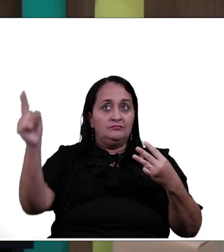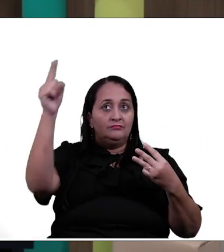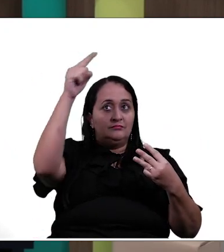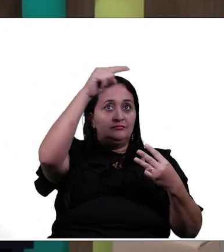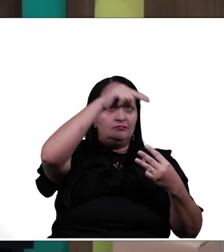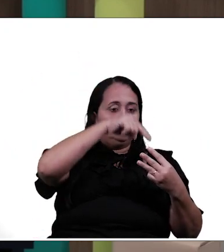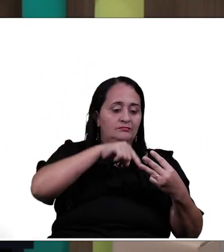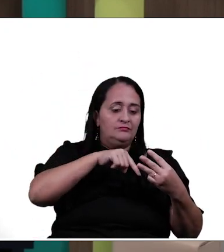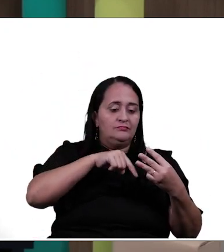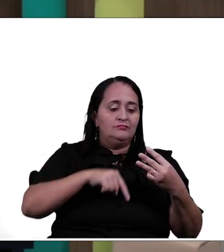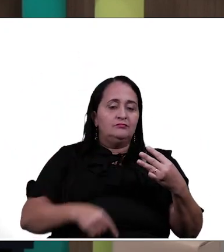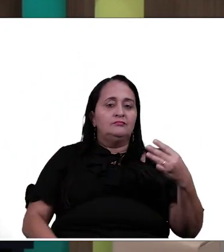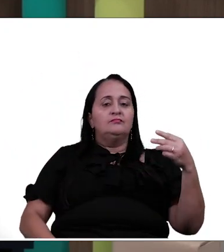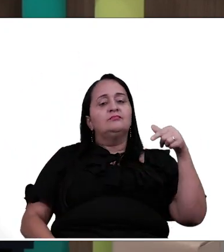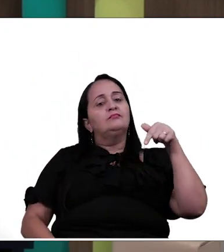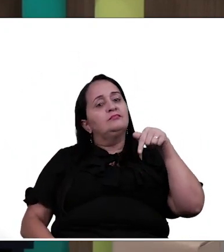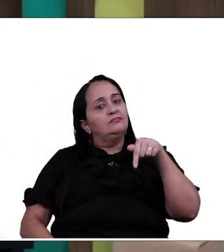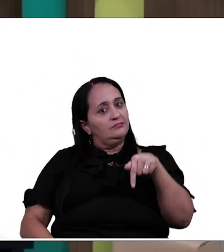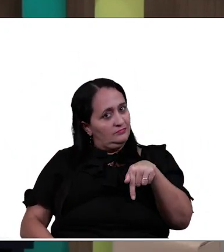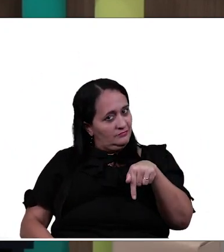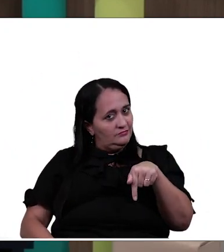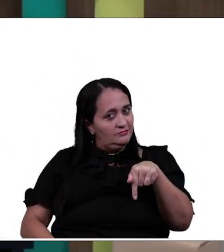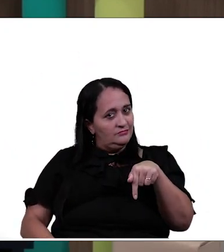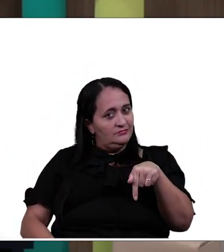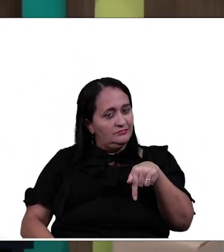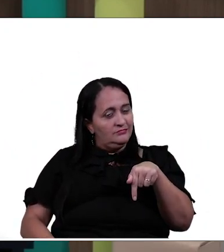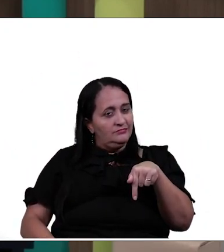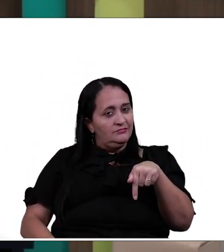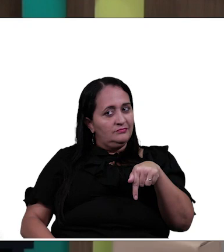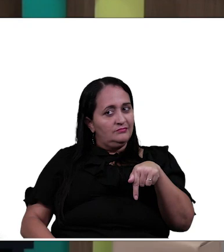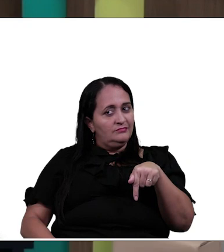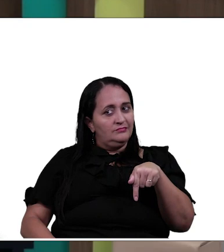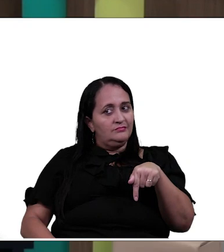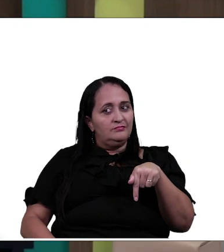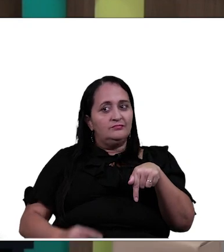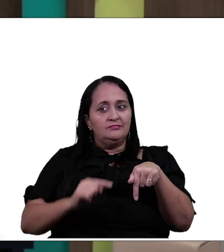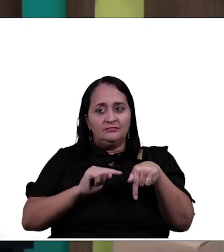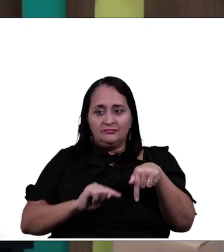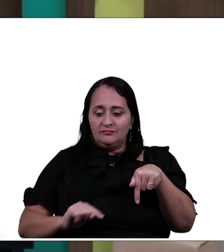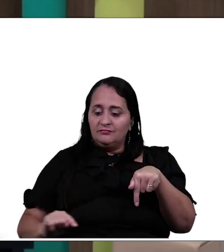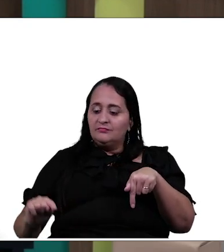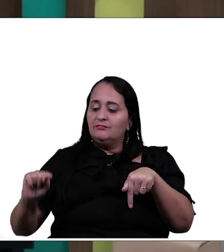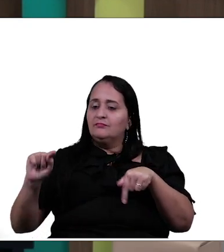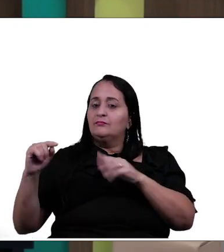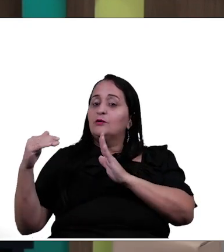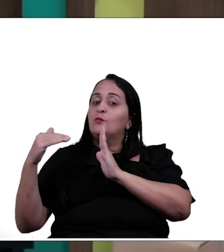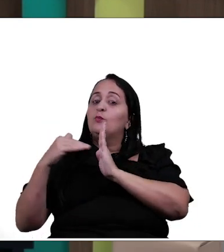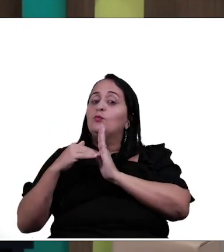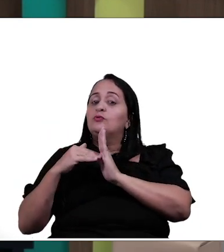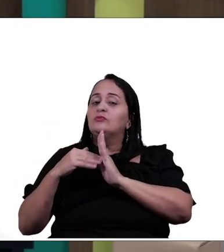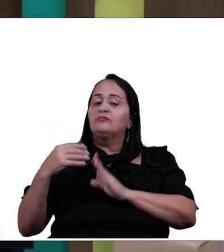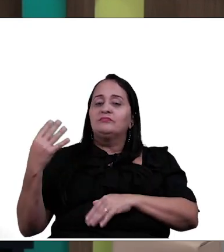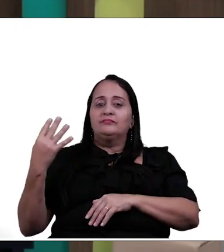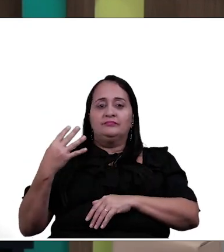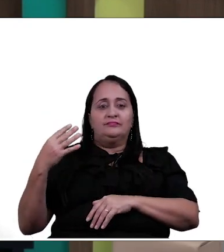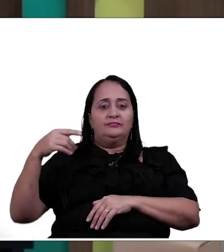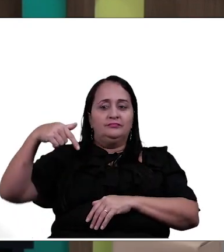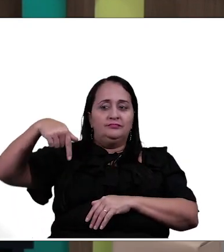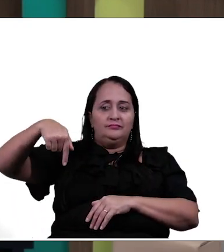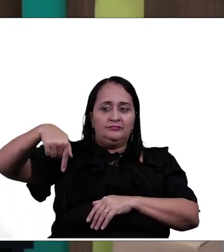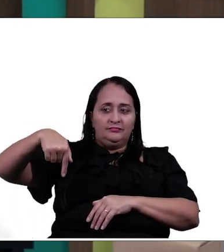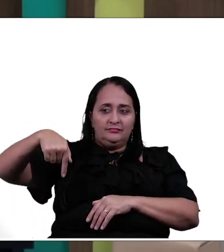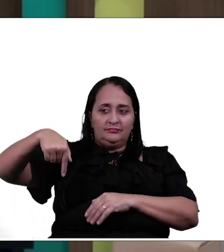Aí eu pergunto para você, quem é o algarismo que se repete nesta dízima? Quem